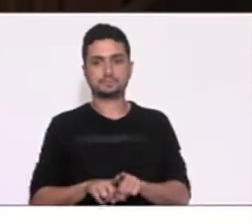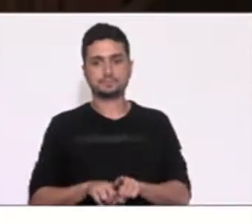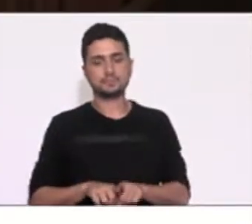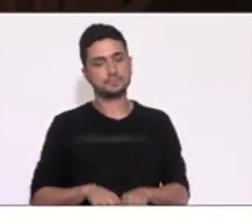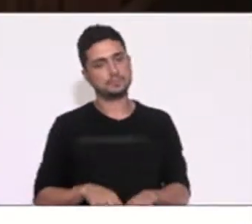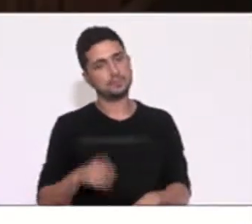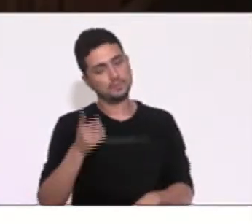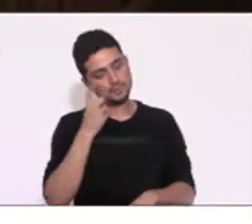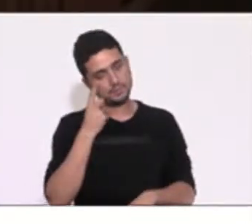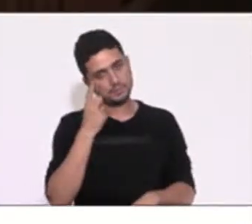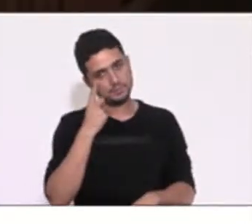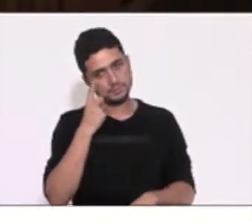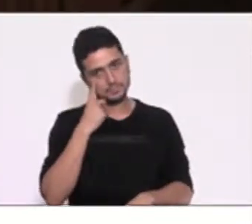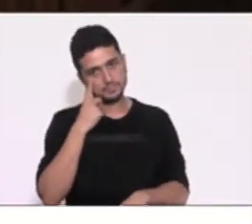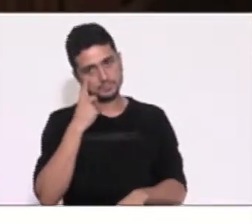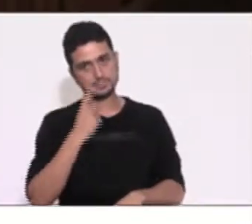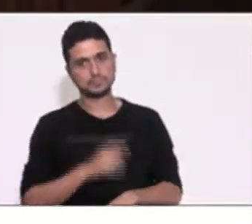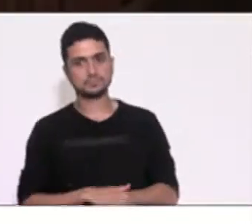verifico